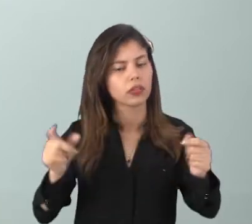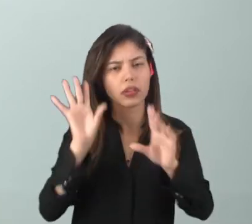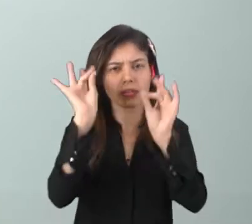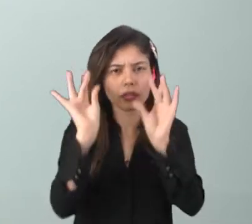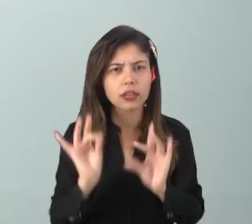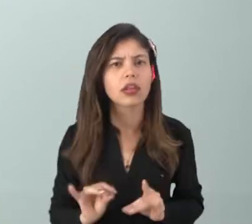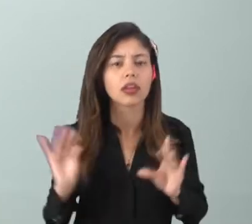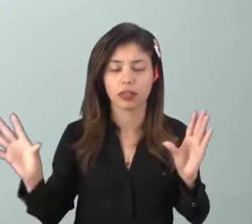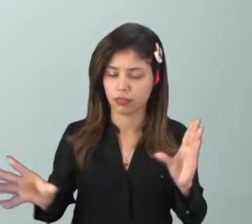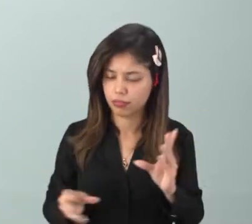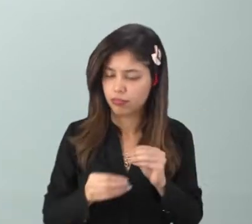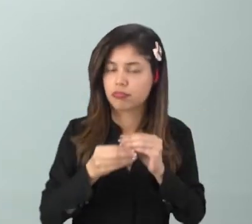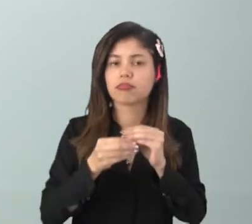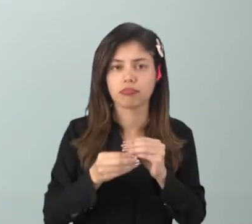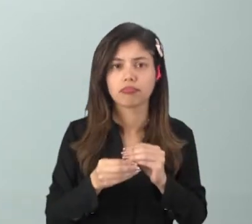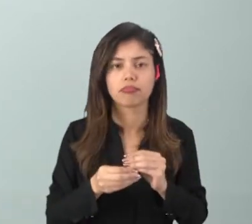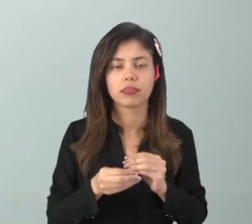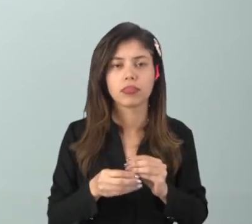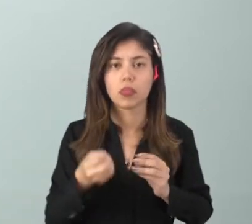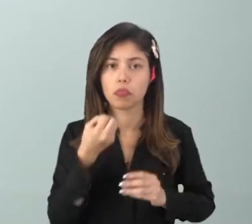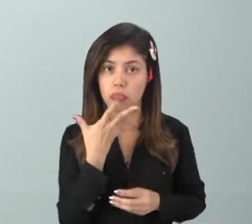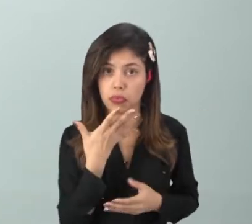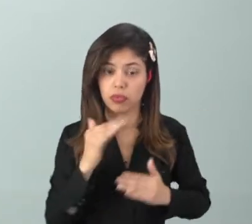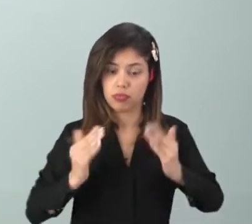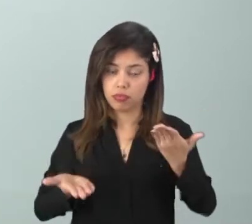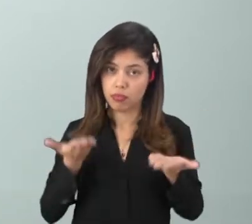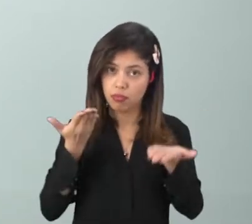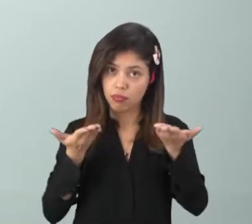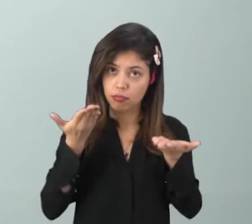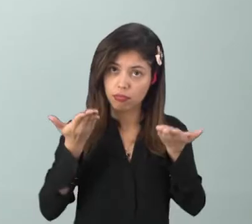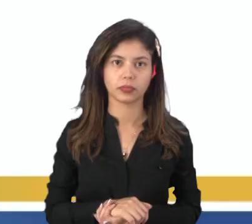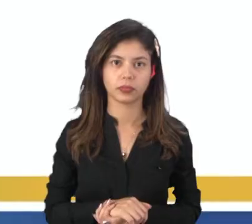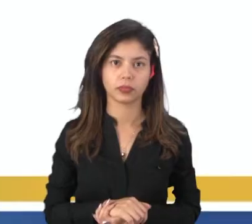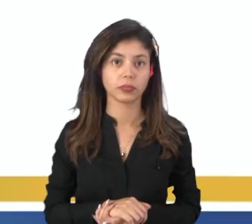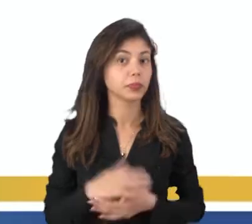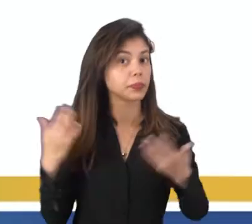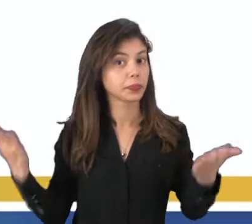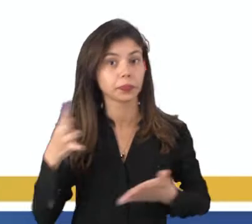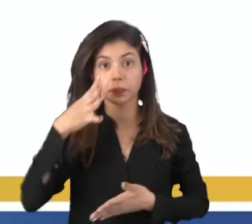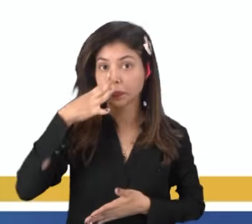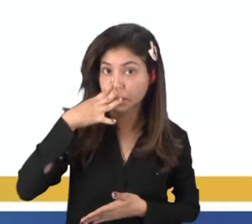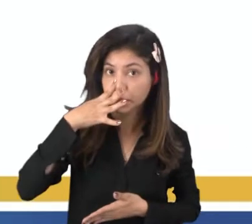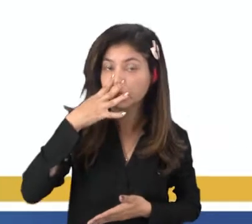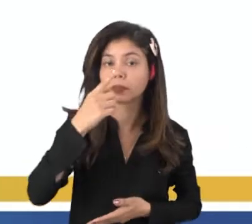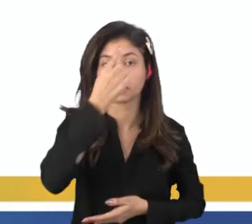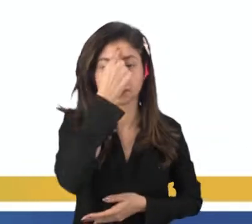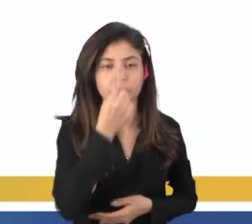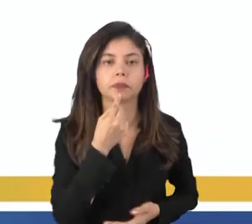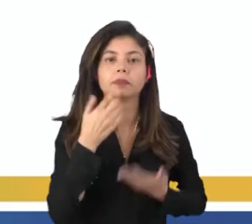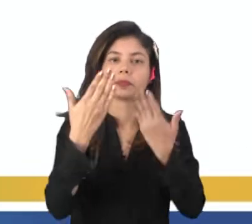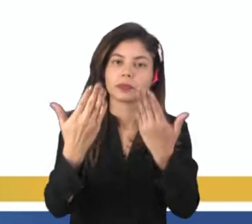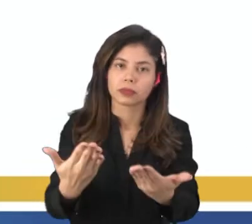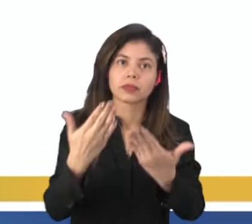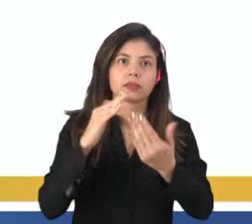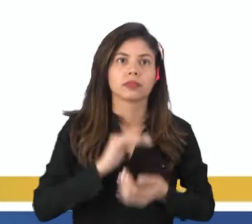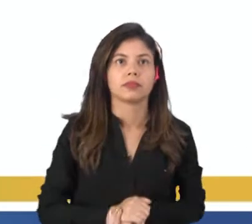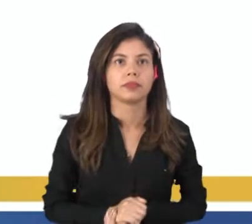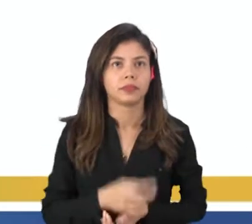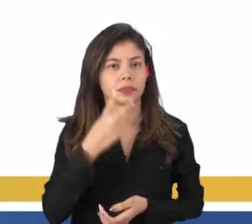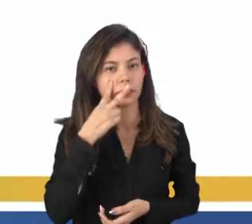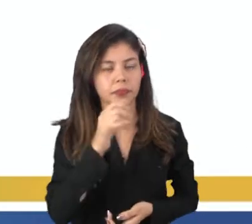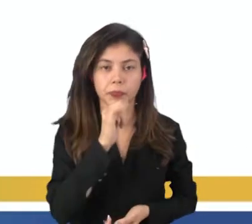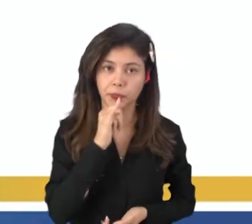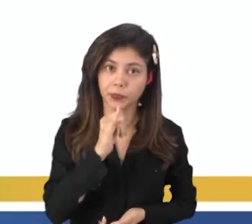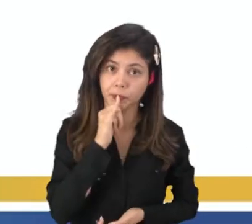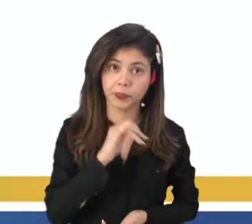estar ali encaixadas para que um ecossistema esteja em equilíbrio ambiental. Então, observem ali na imagem que eu vou mostrar para vocês, eu coloquei o